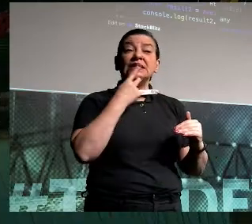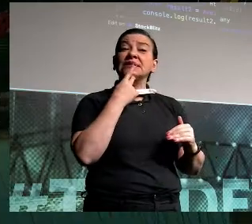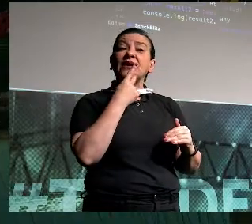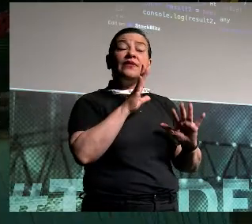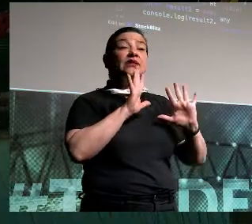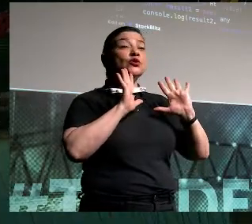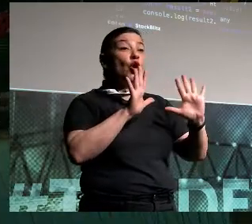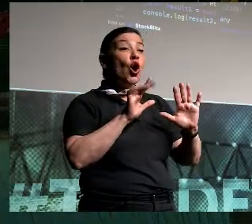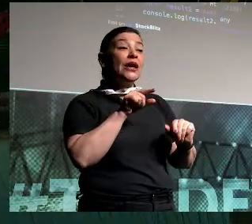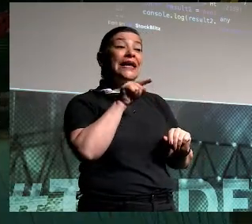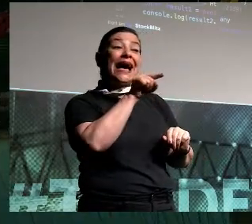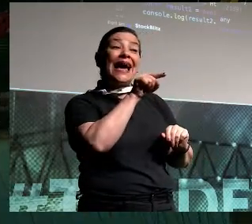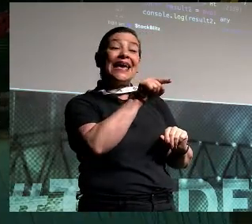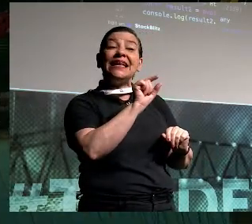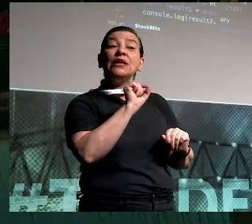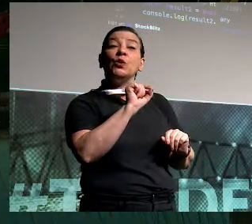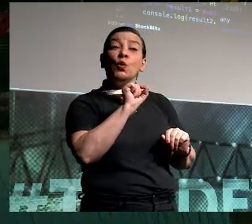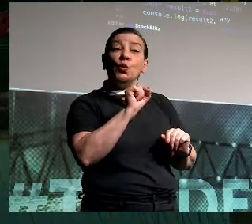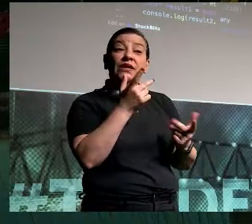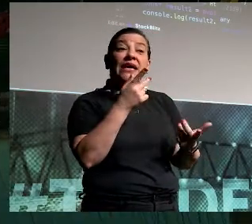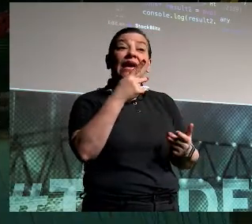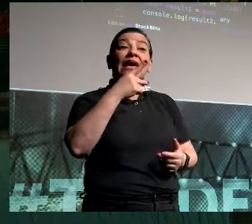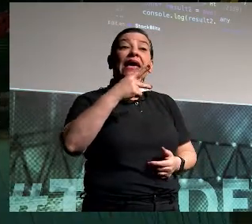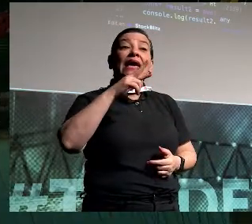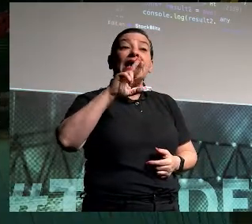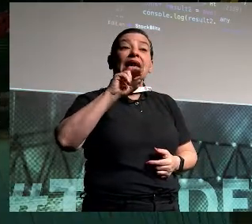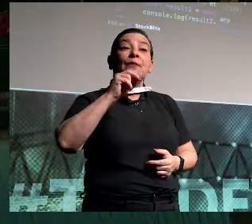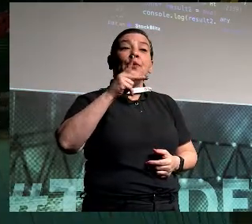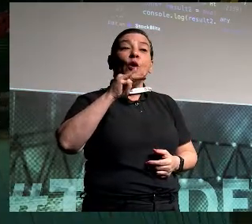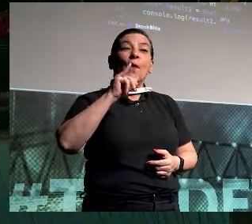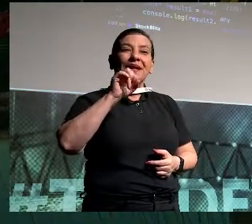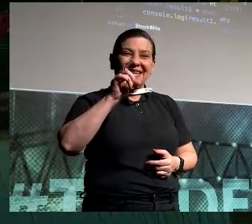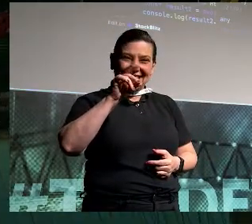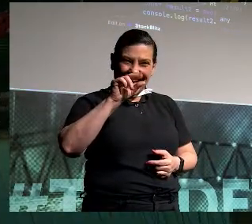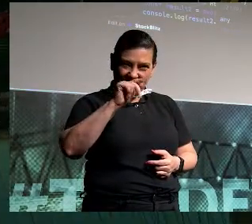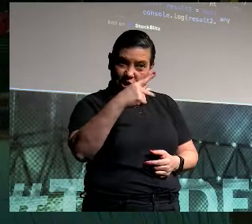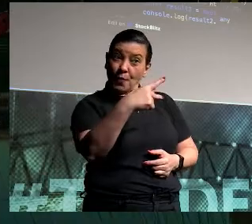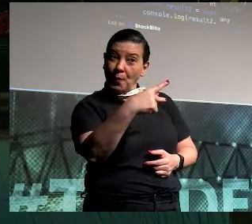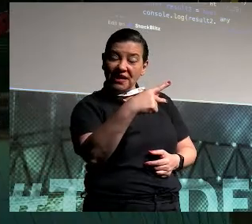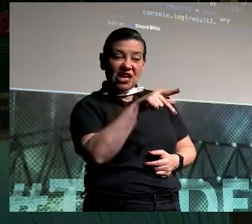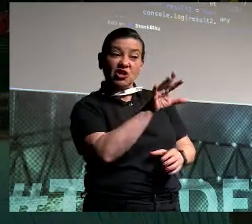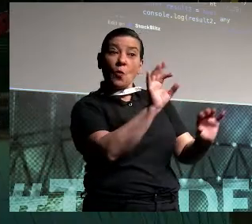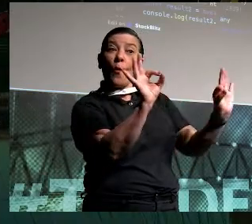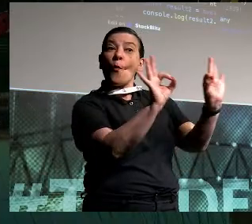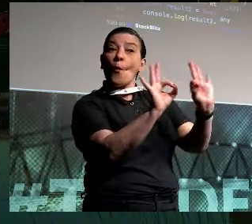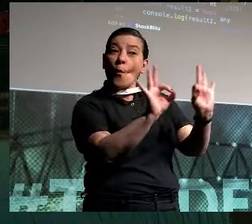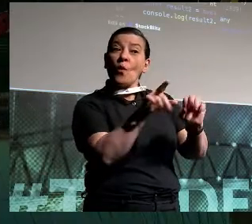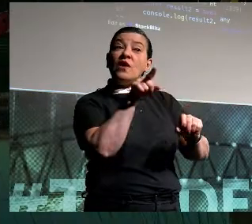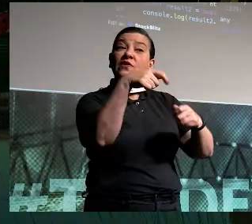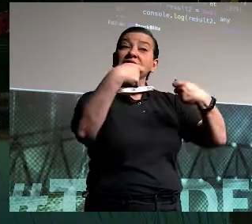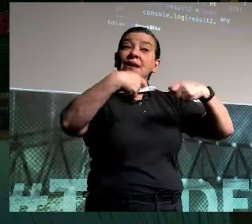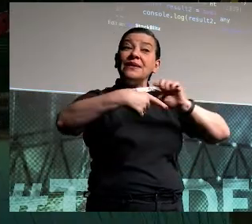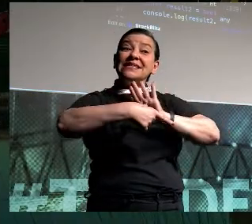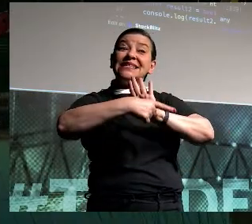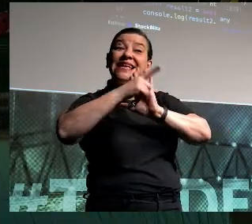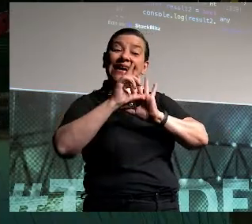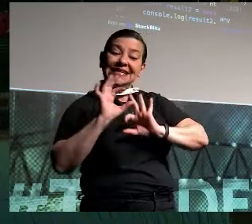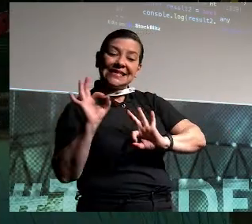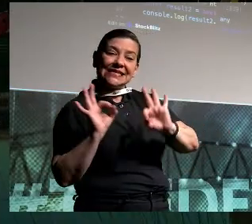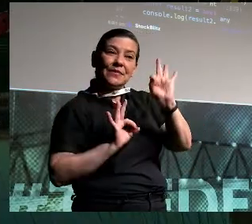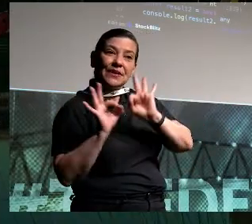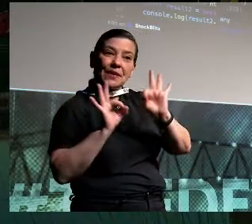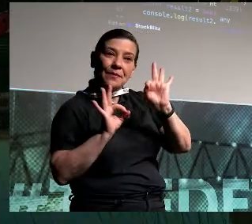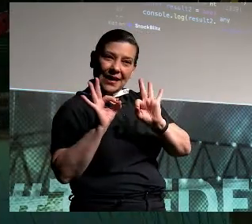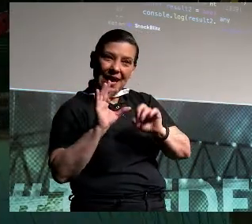eu não tenho essa propriedade name no tipo unknown. Então, você vai ter que fazer um cache, um type guard, alguma coisa, se você quiser se